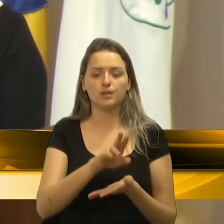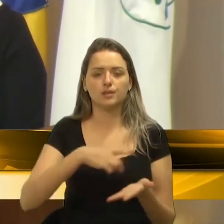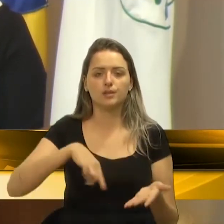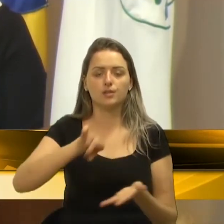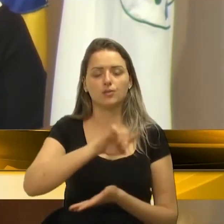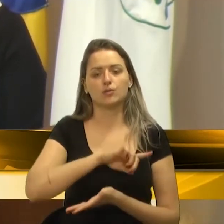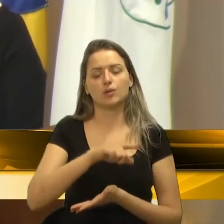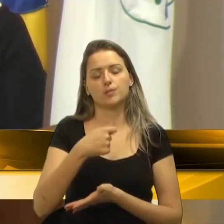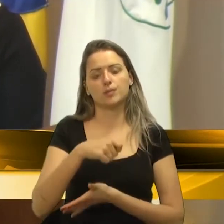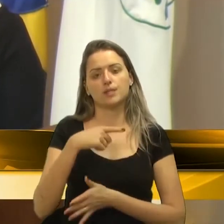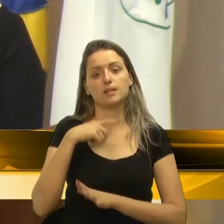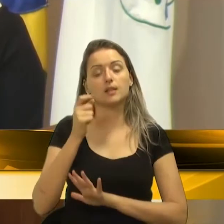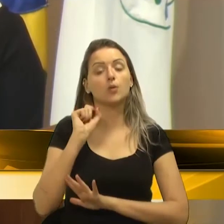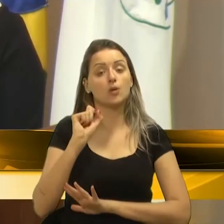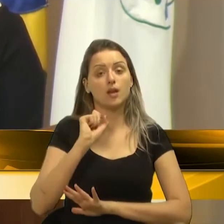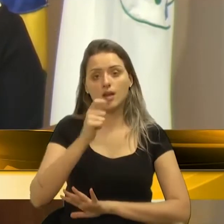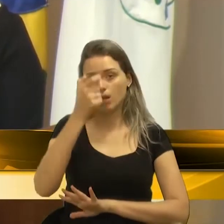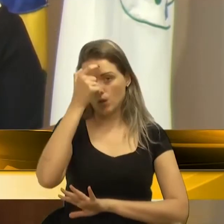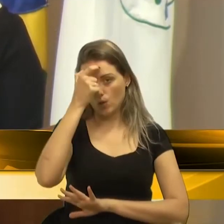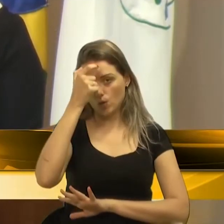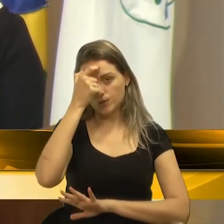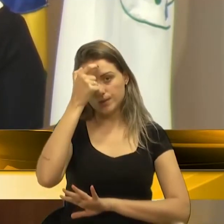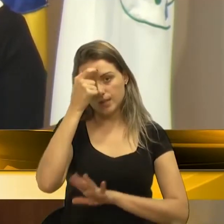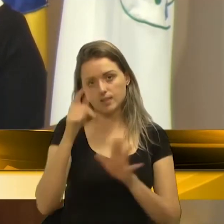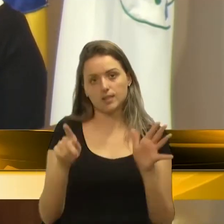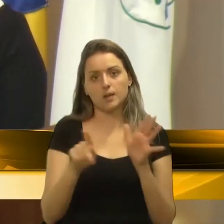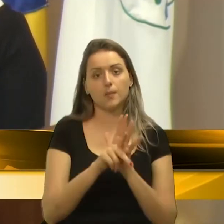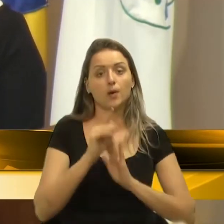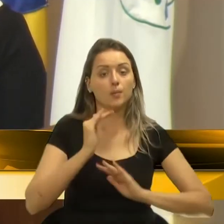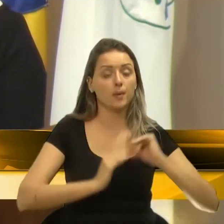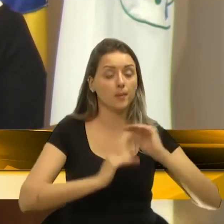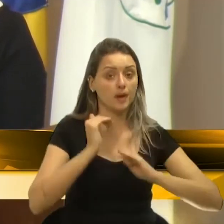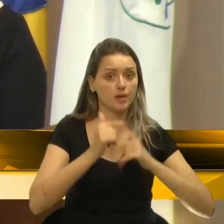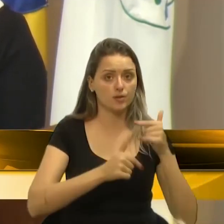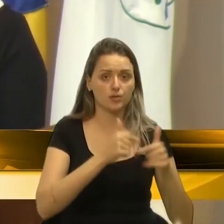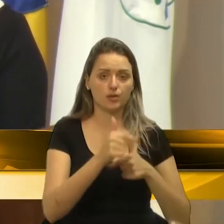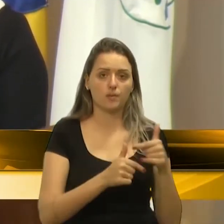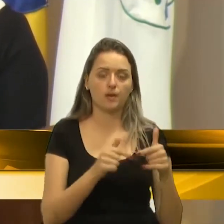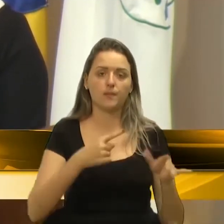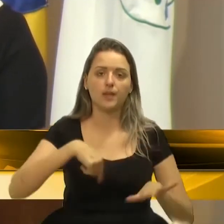ter a consciência sobre a nossa própria atuação. Totalizamos